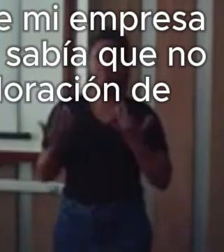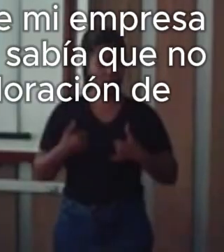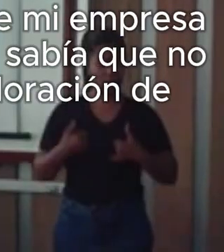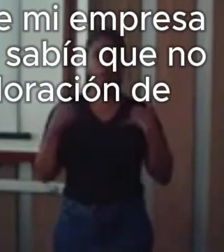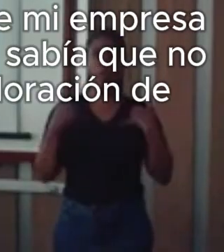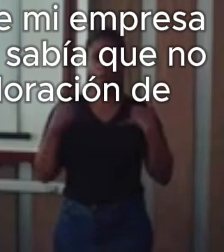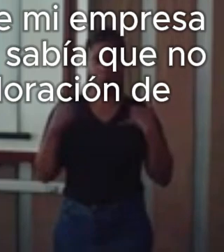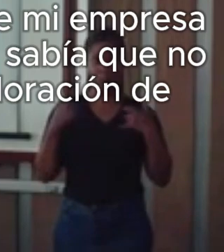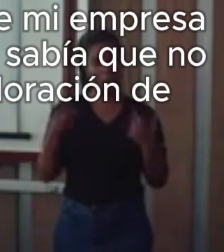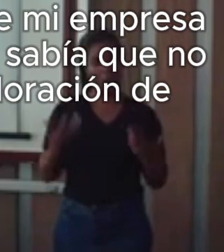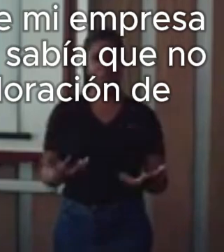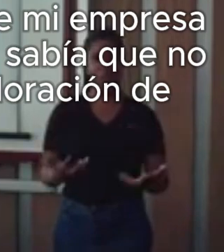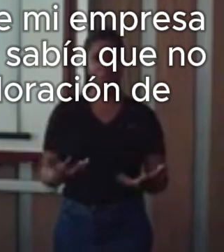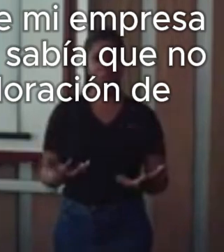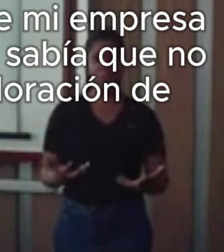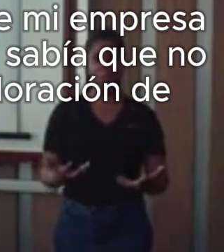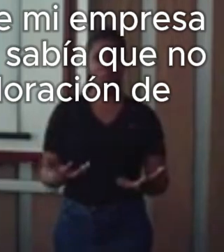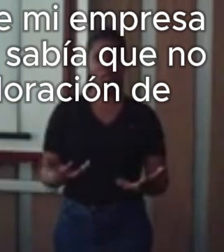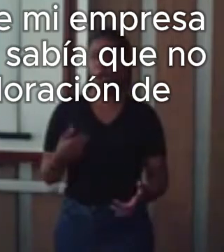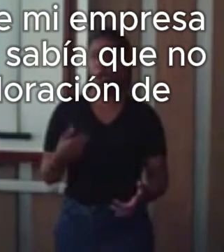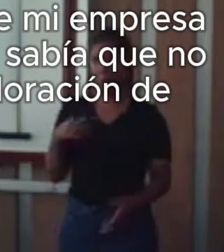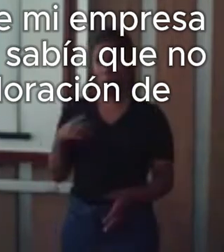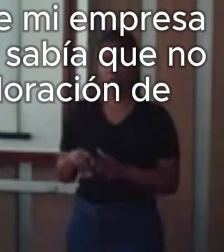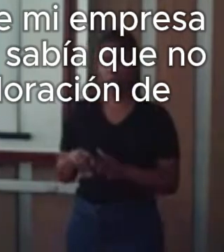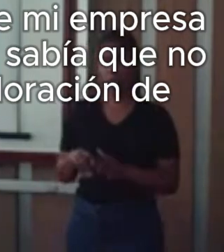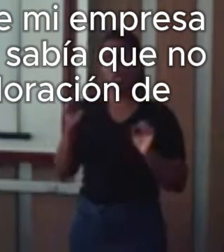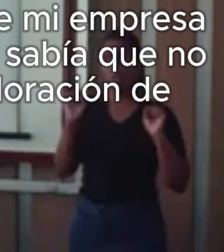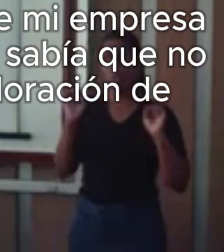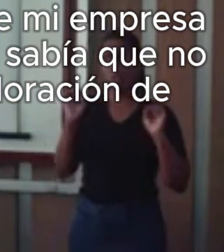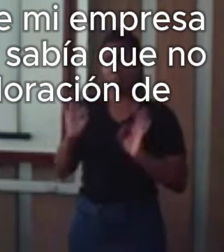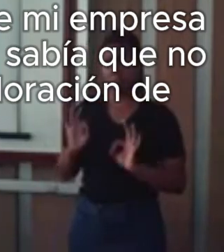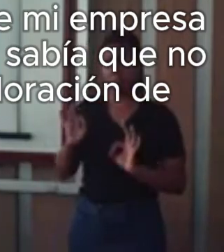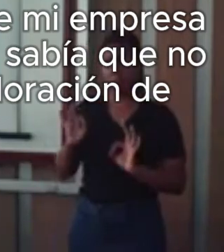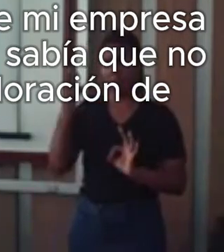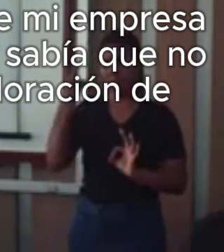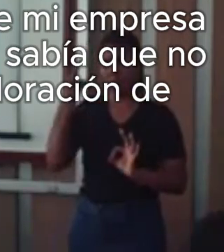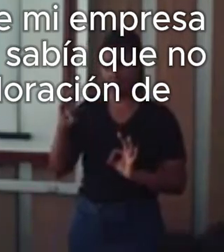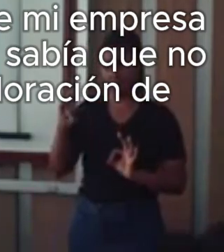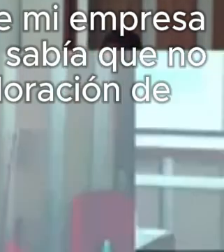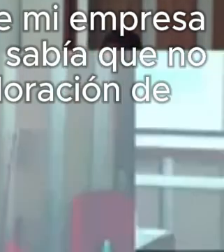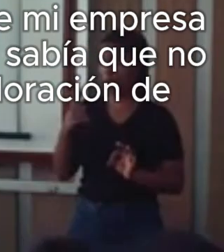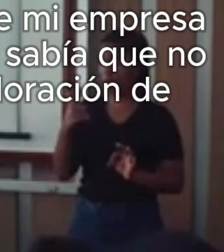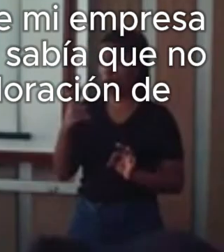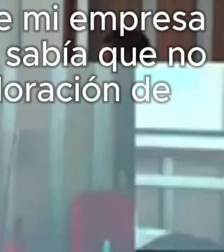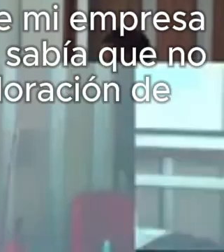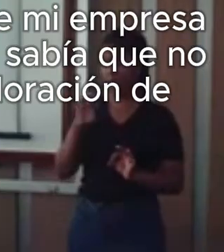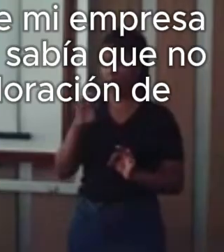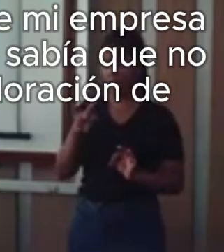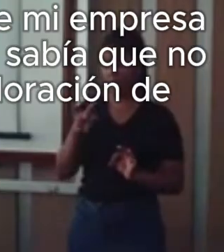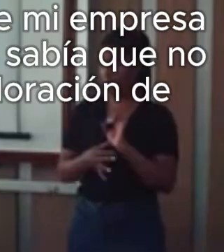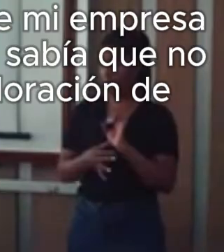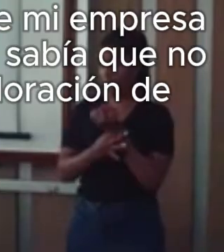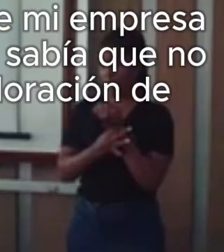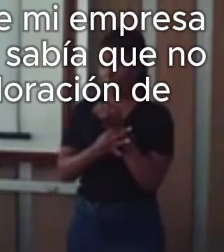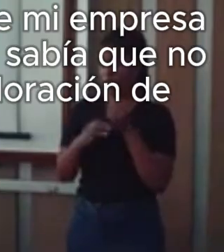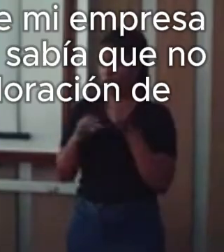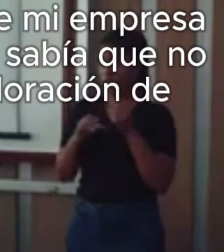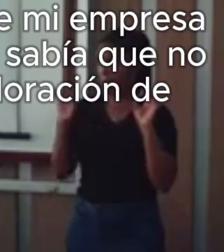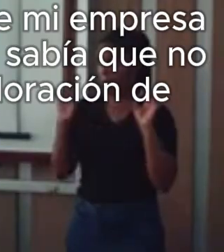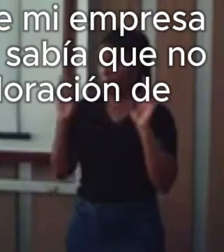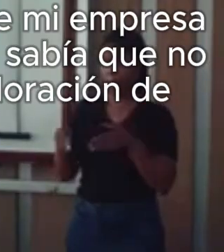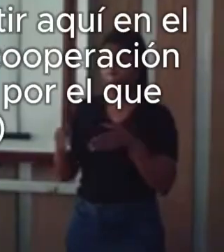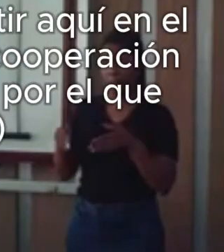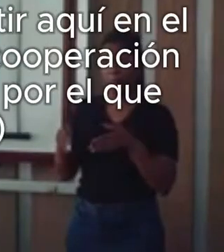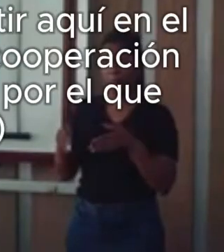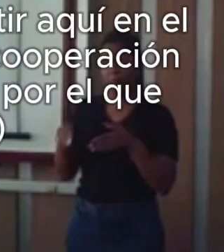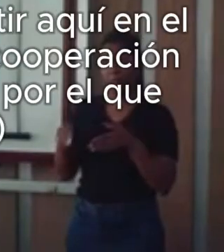Então, eu quero. O senhor tem que está sabendo que não tem patente, que não tem nenhuma garantia de exclusividade na exploração disso no